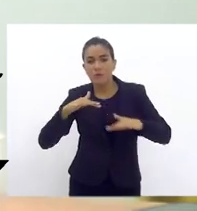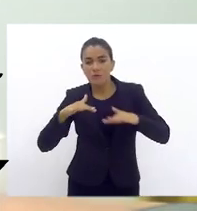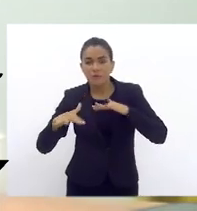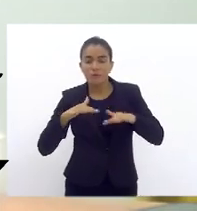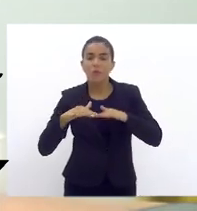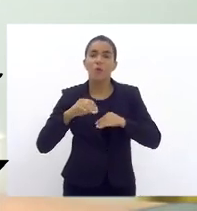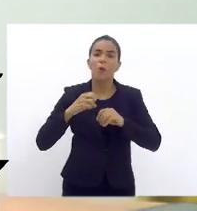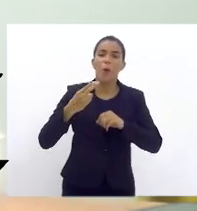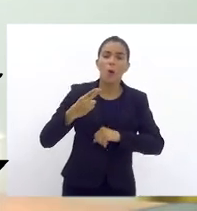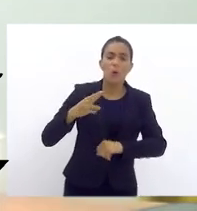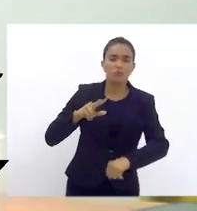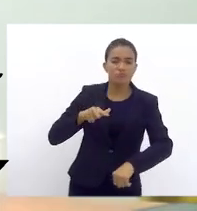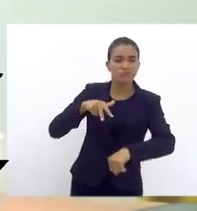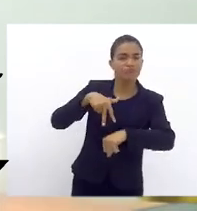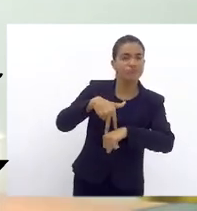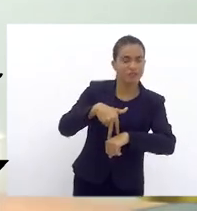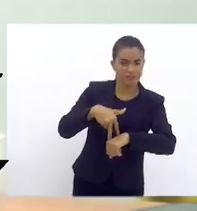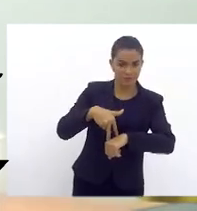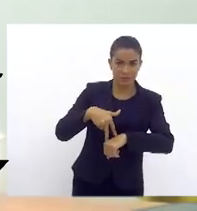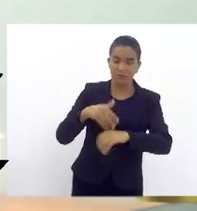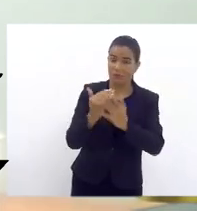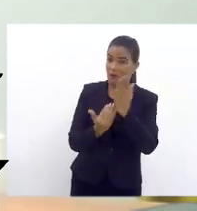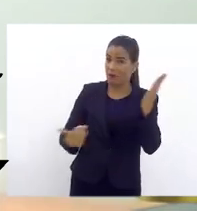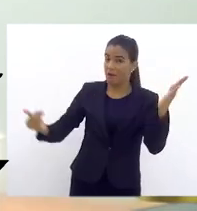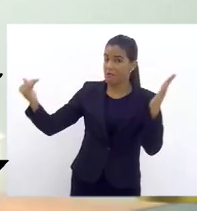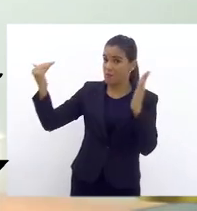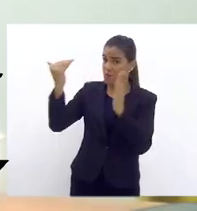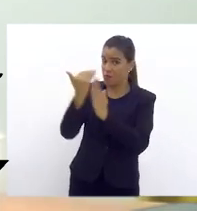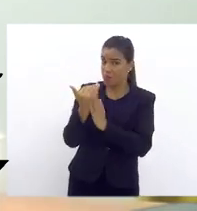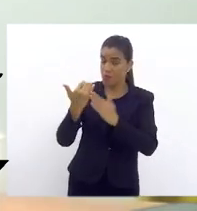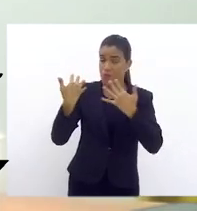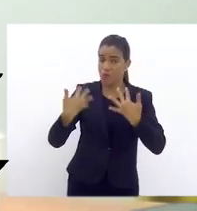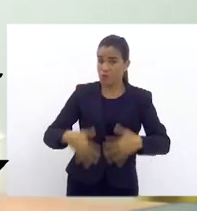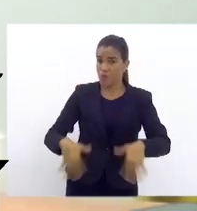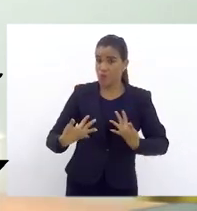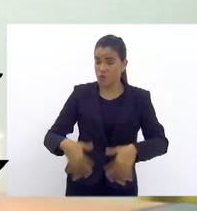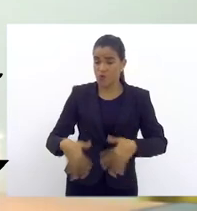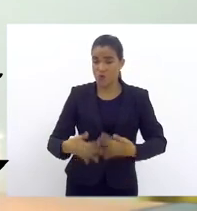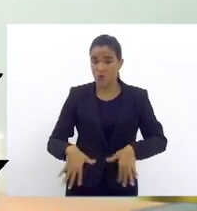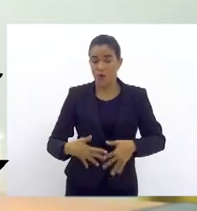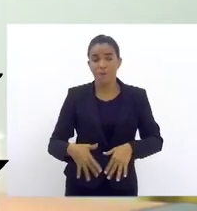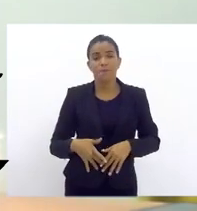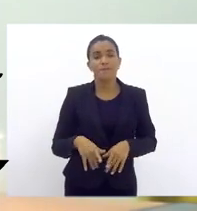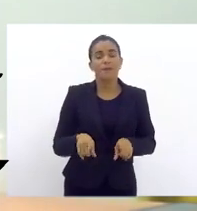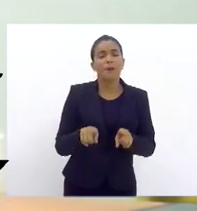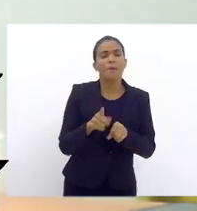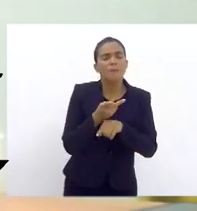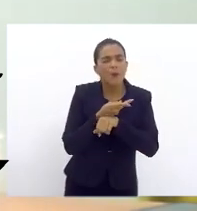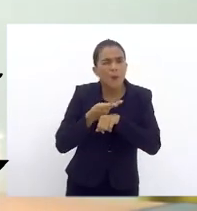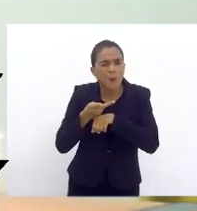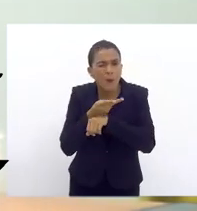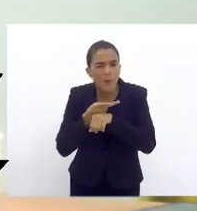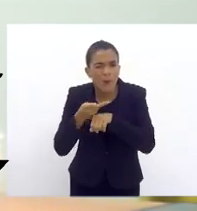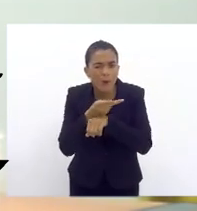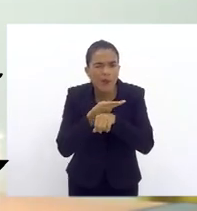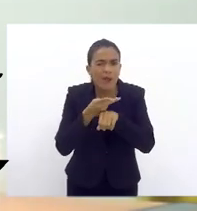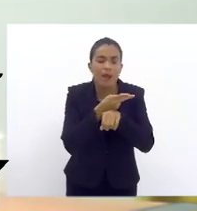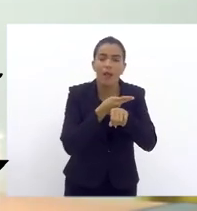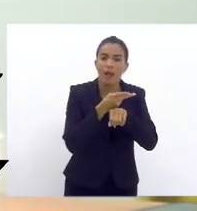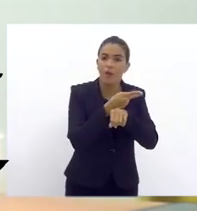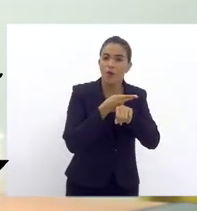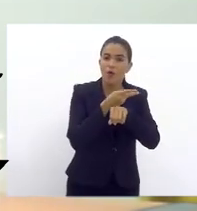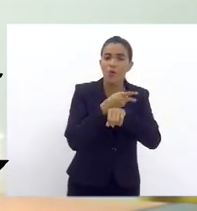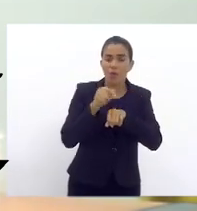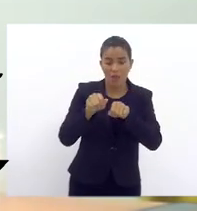ou de ativismos que acabam extrapolando na sua manifestação e ao invés de buscarmos o que essa